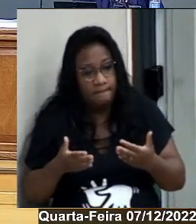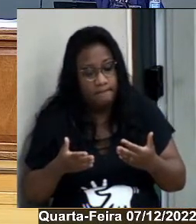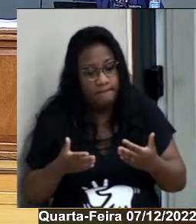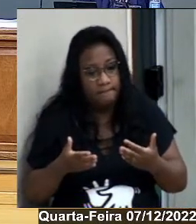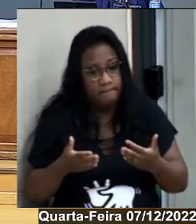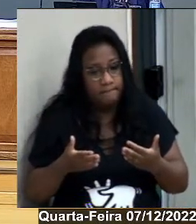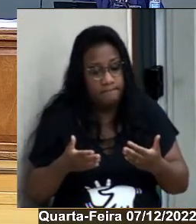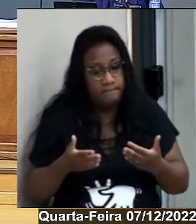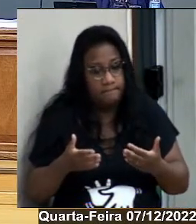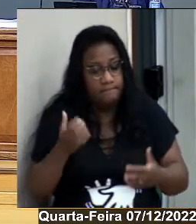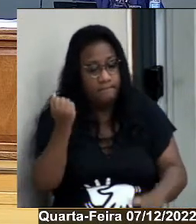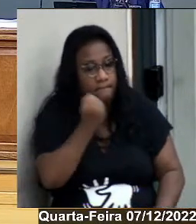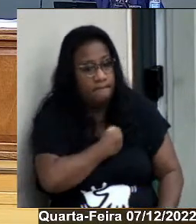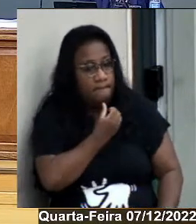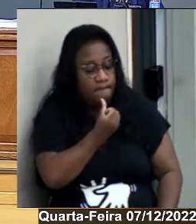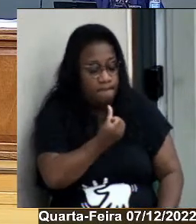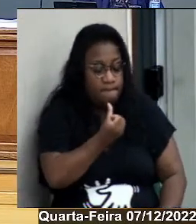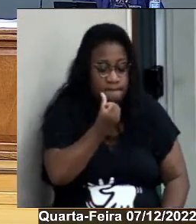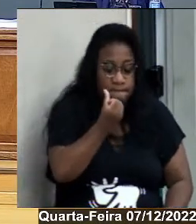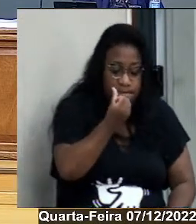PDL número